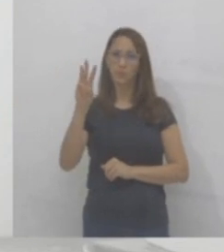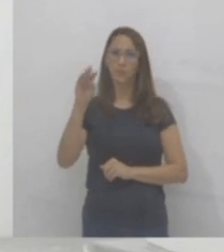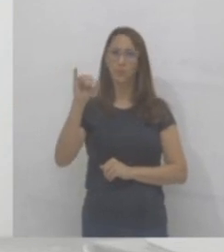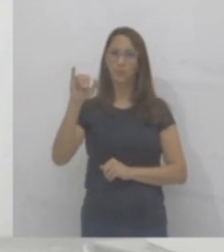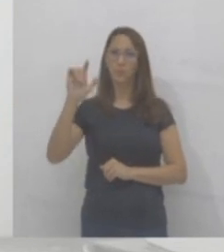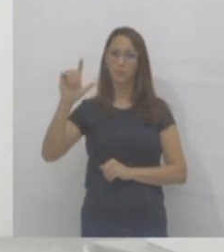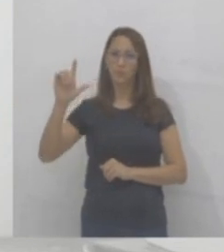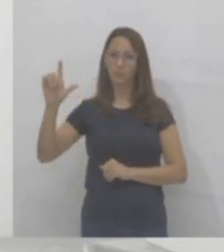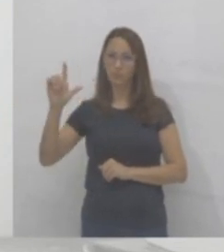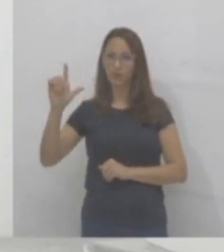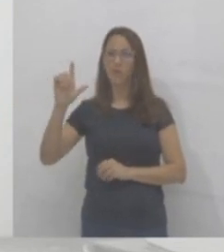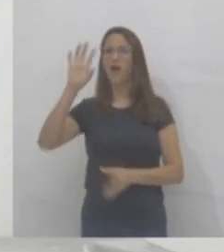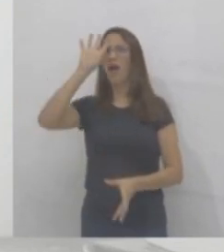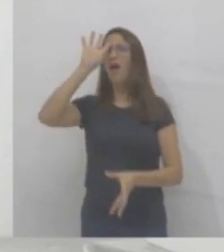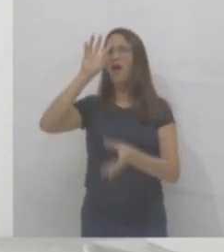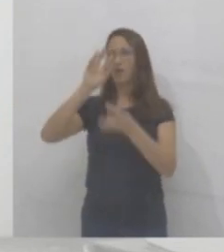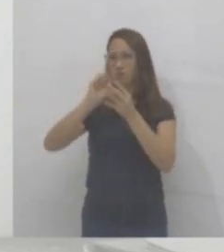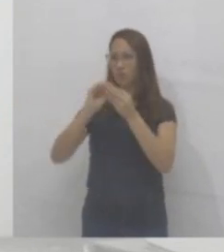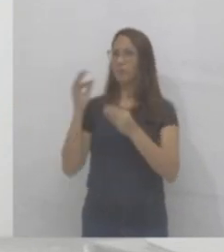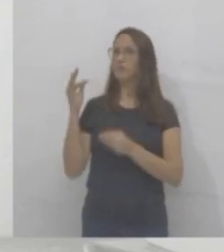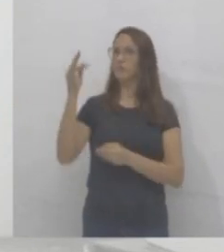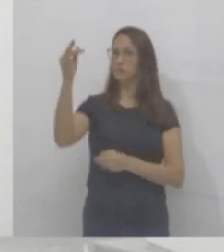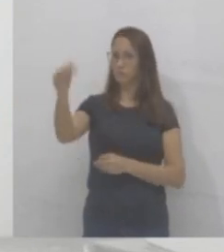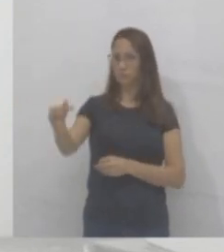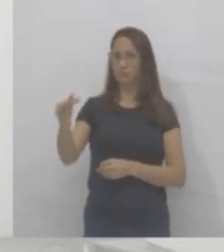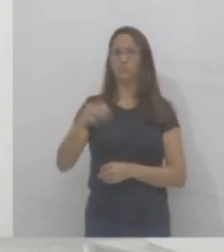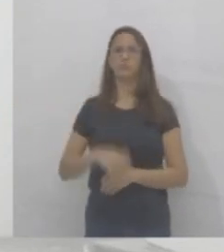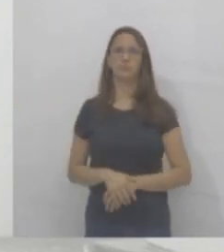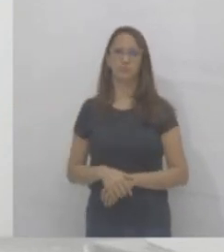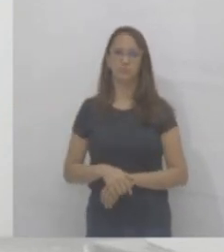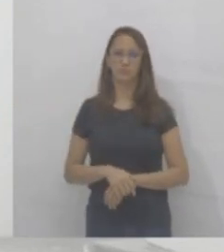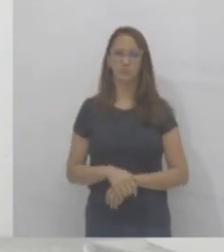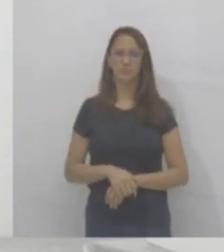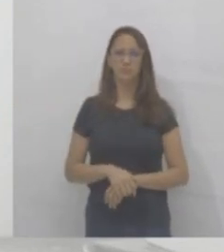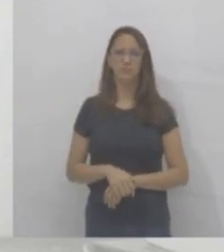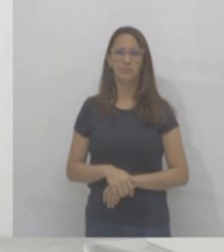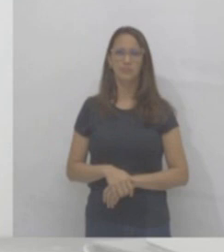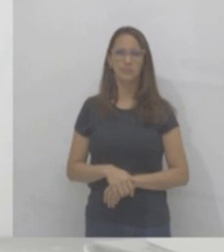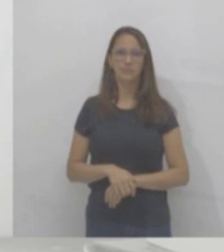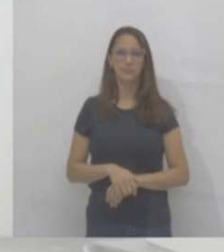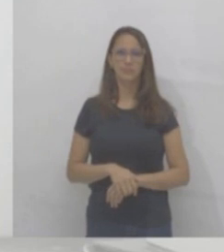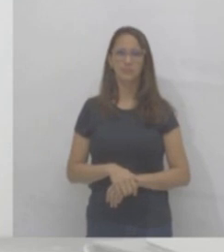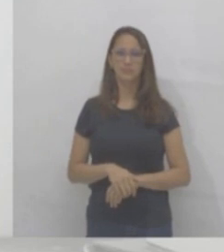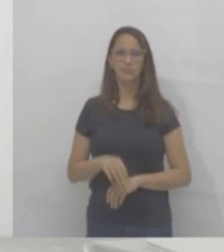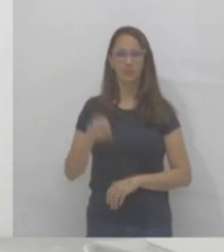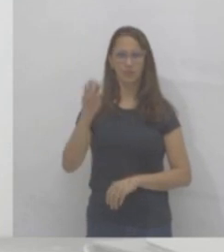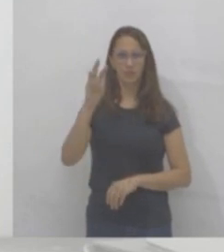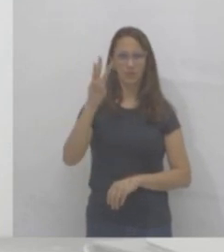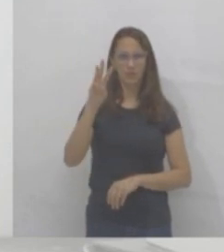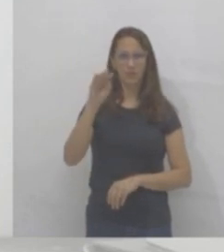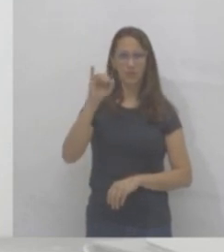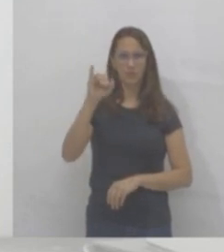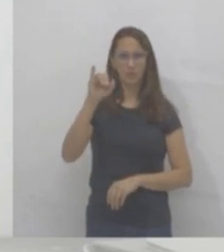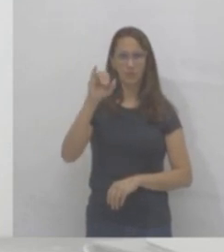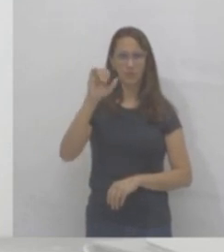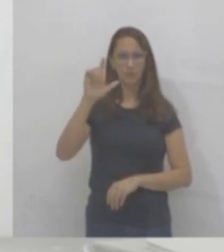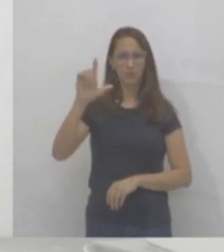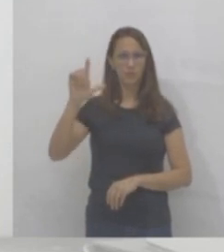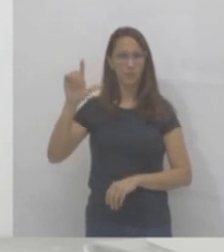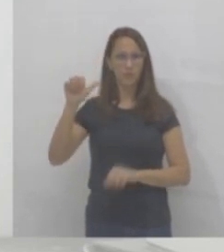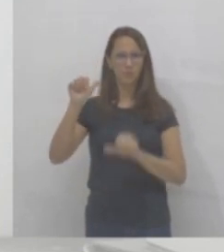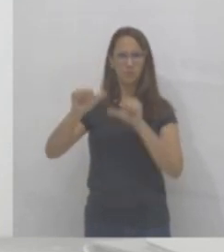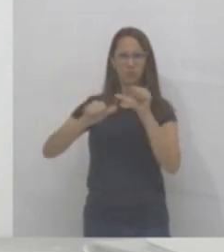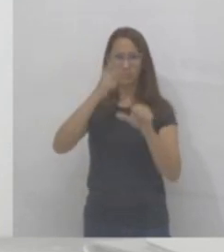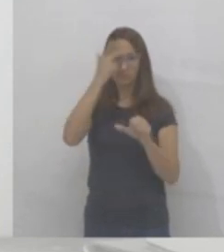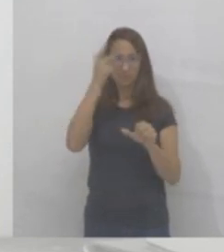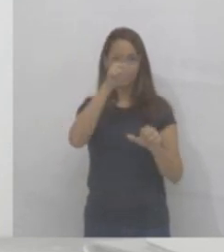no futuro. E o que é legal é que isso é muito fácil, porque, como já foi explicado, tá? O will ele não tem variação para nenhum dos pronomes. Desde a